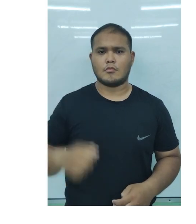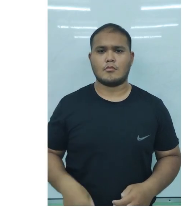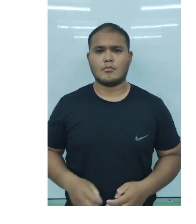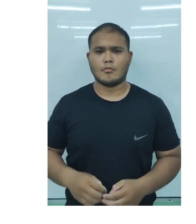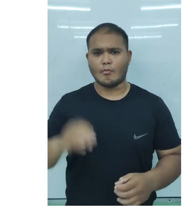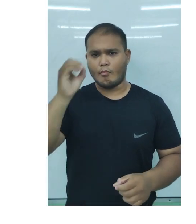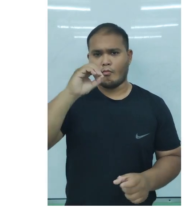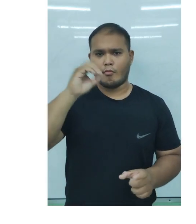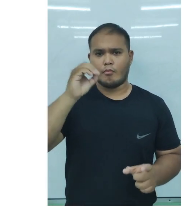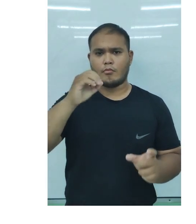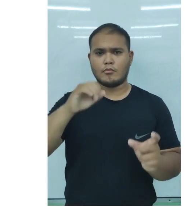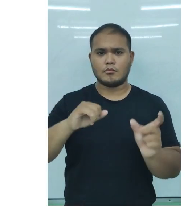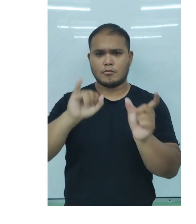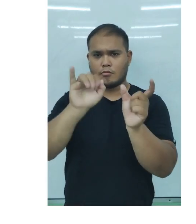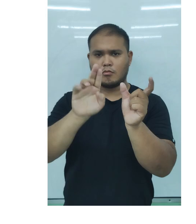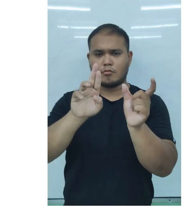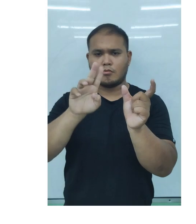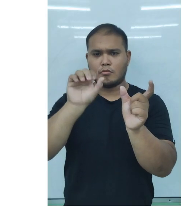vocativo. Clarius, acusativo.